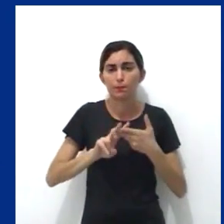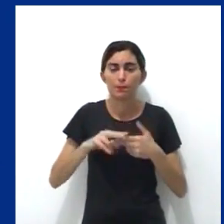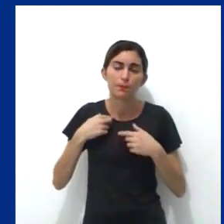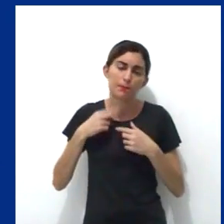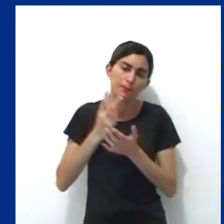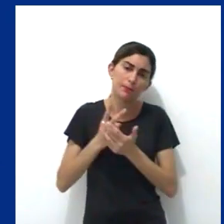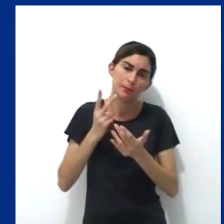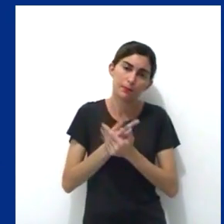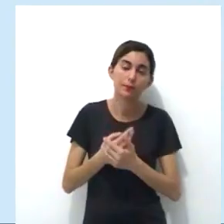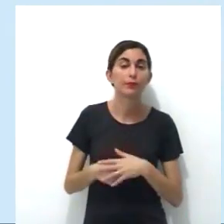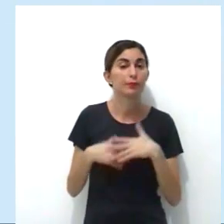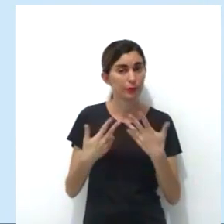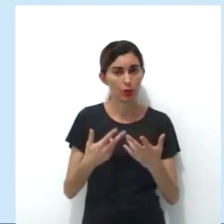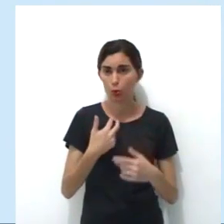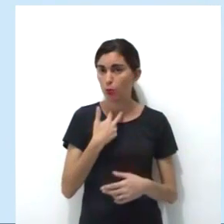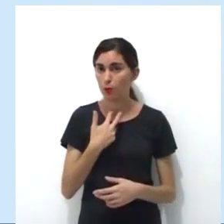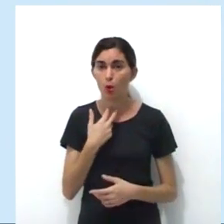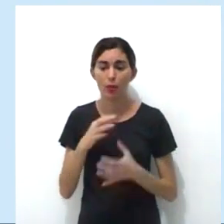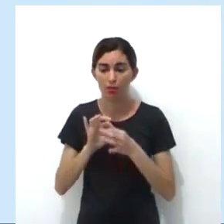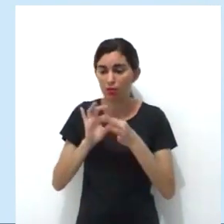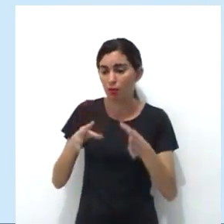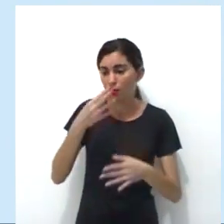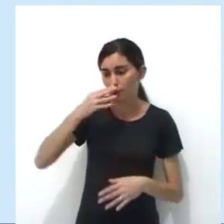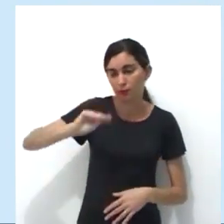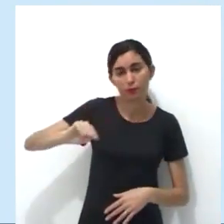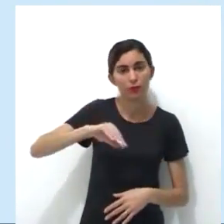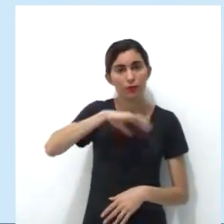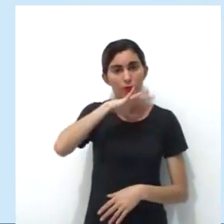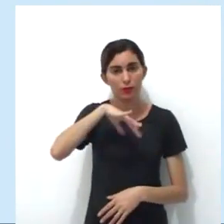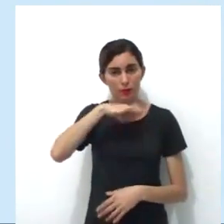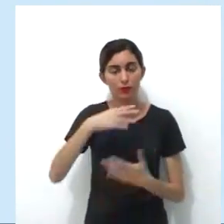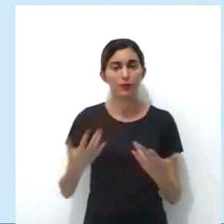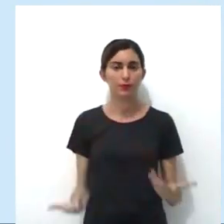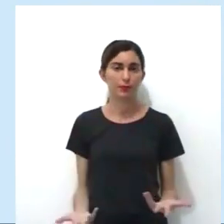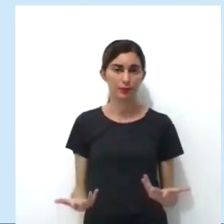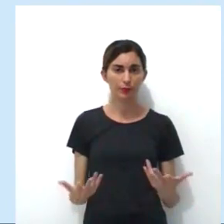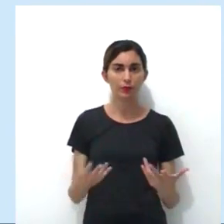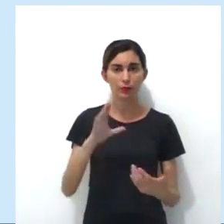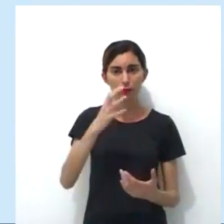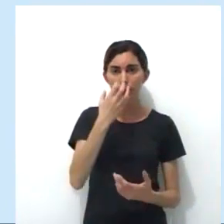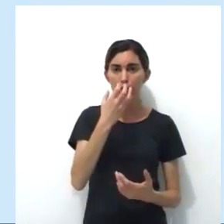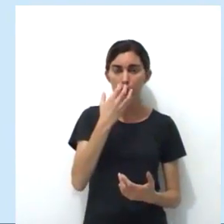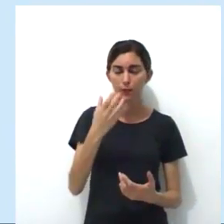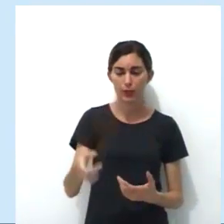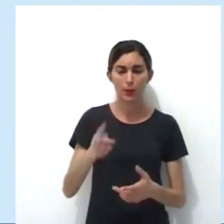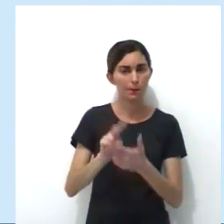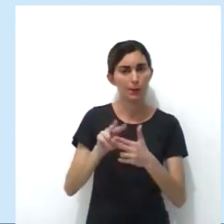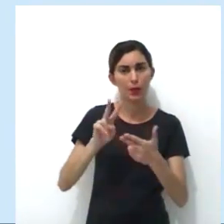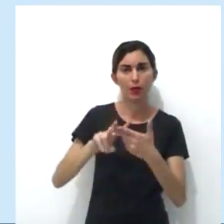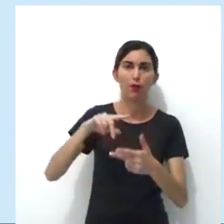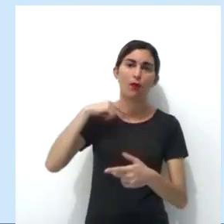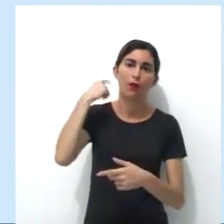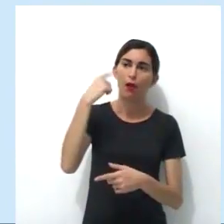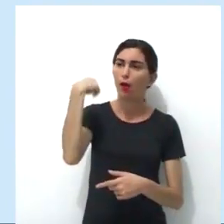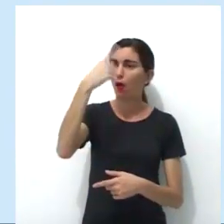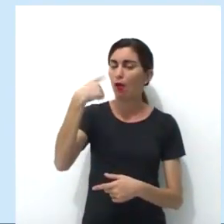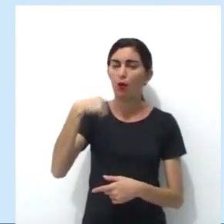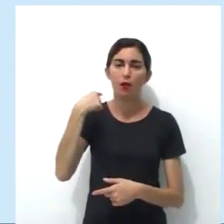corrente limita meus movimentos, minhas pernas doem de ficar numa só posição. Tenho vontade de correr e andar